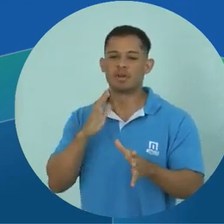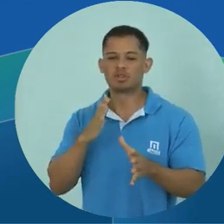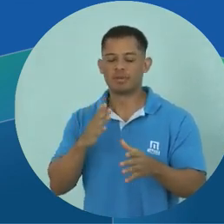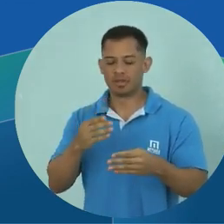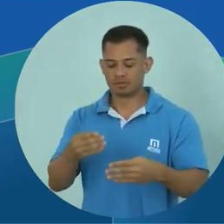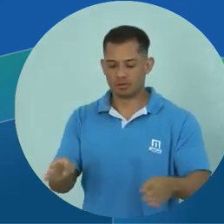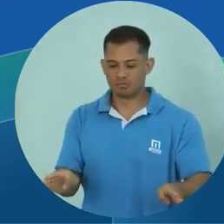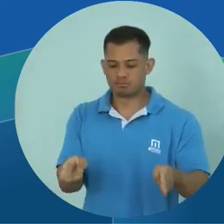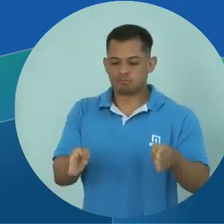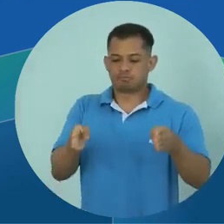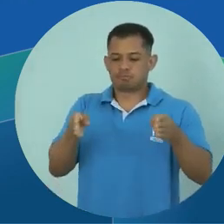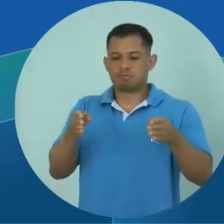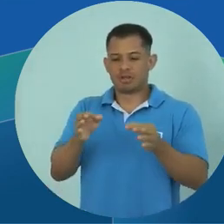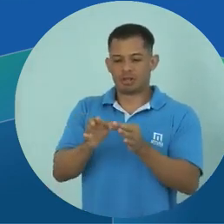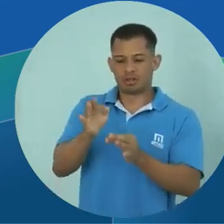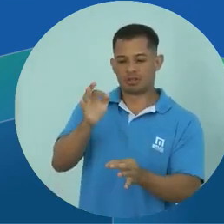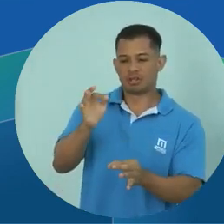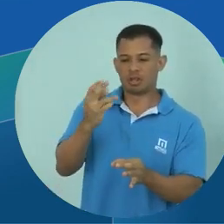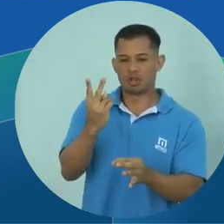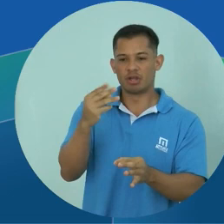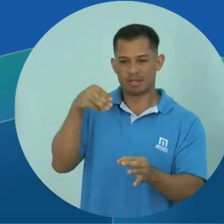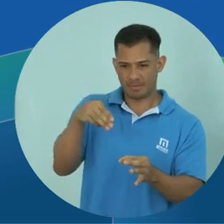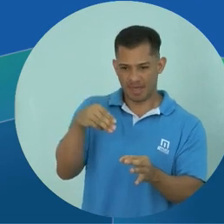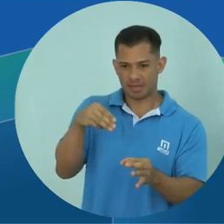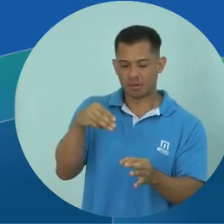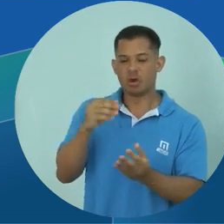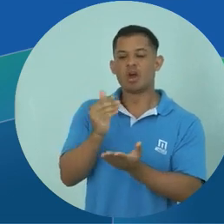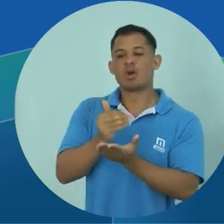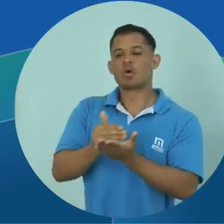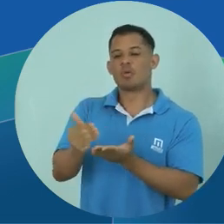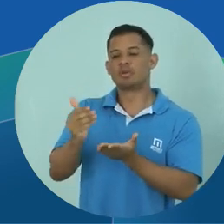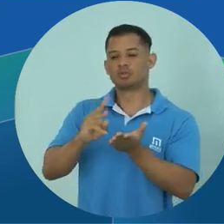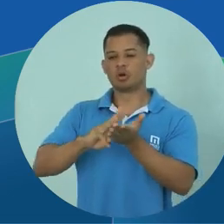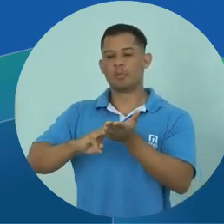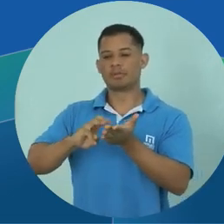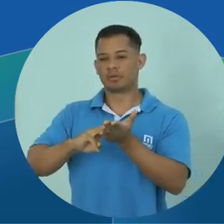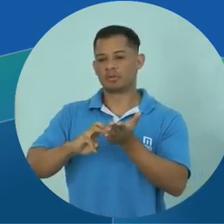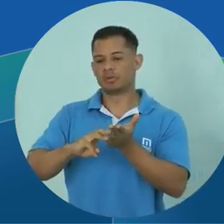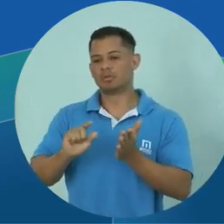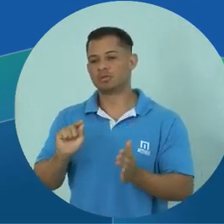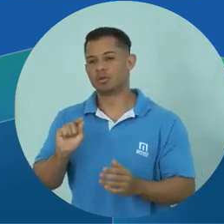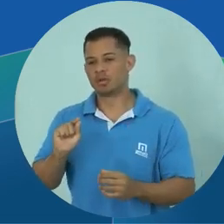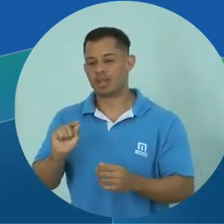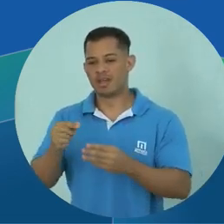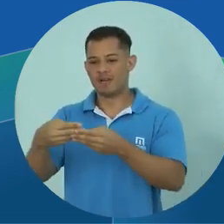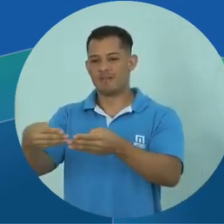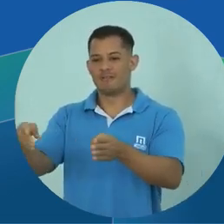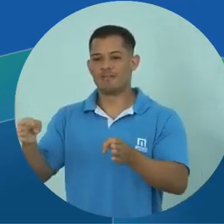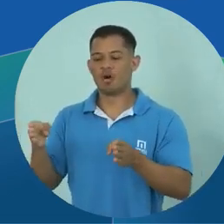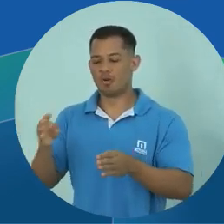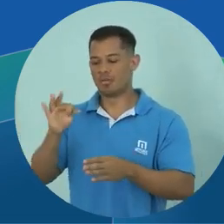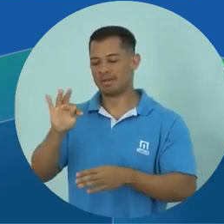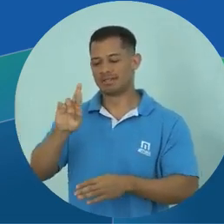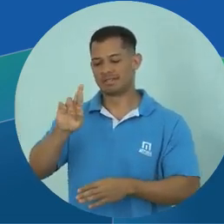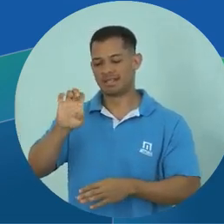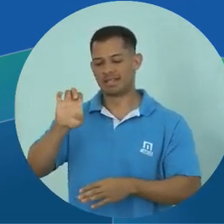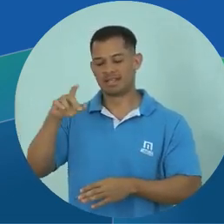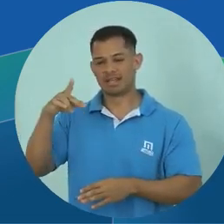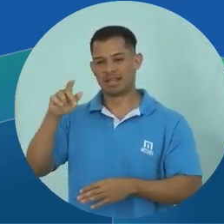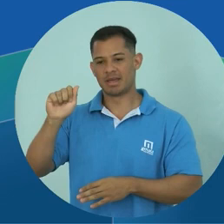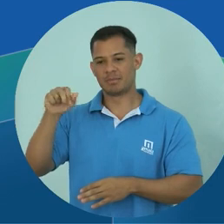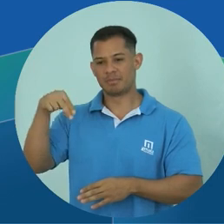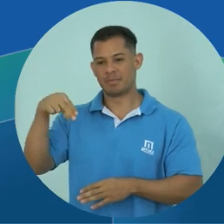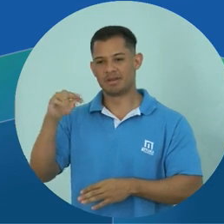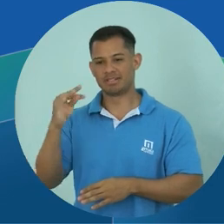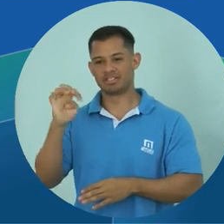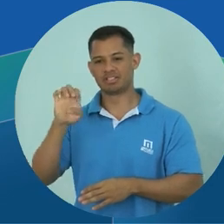2 metros, a gente entrou com a metodologia de formas trepantes, autoportantes. A gente vai